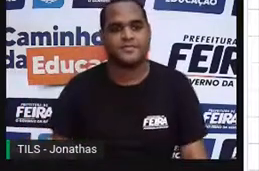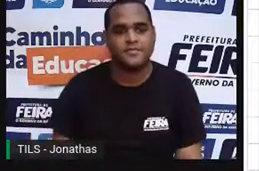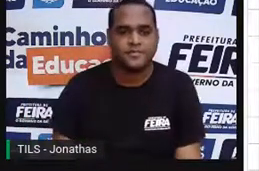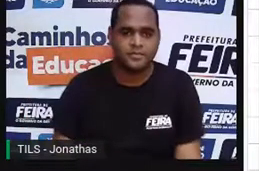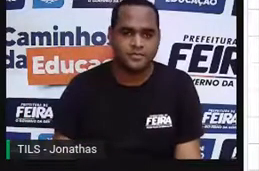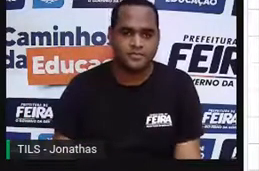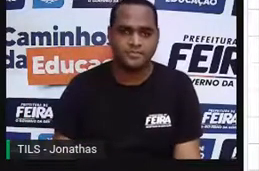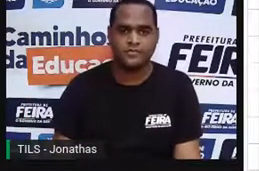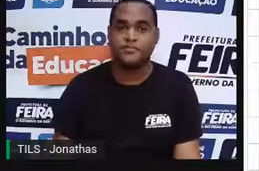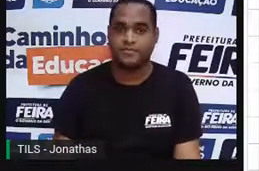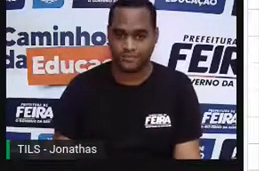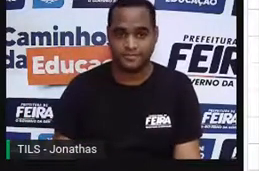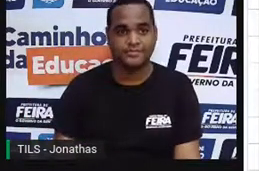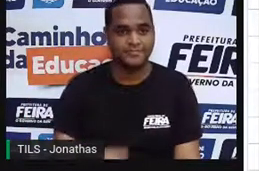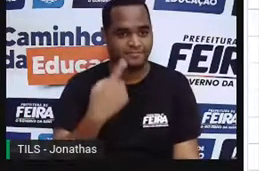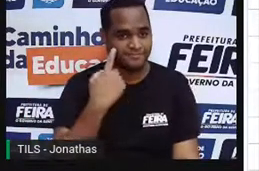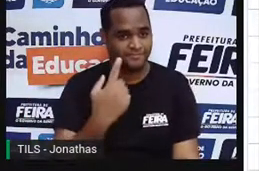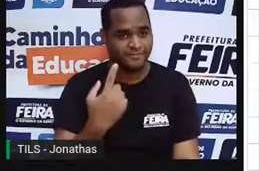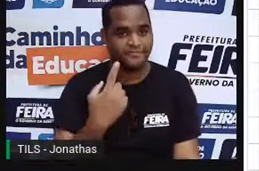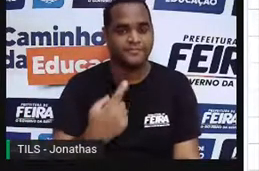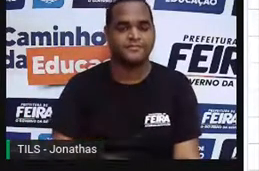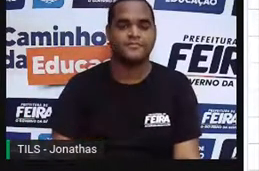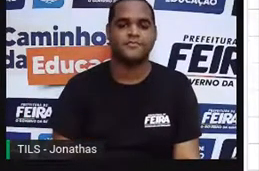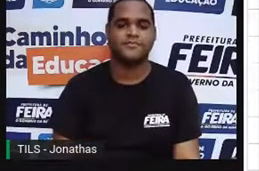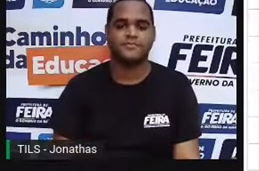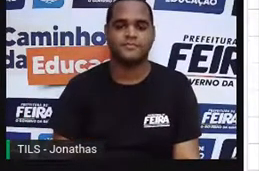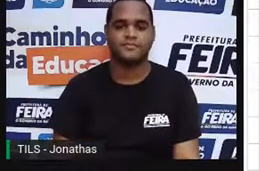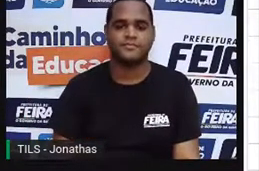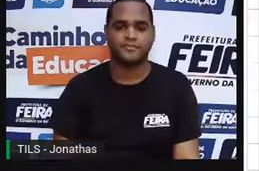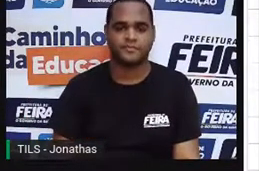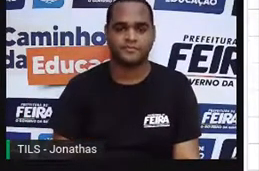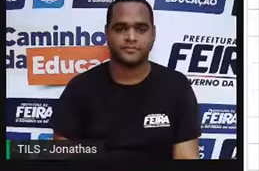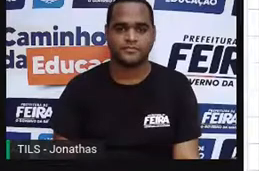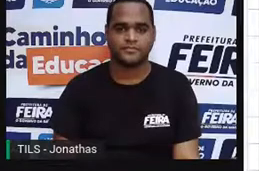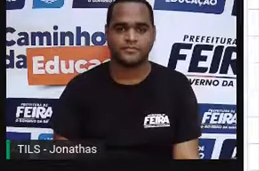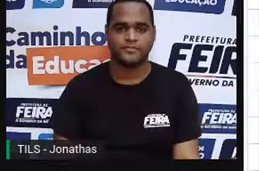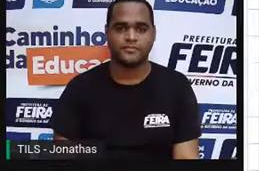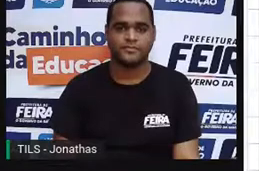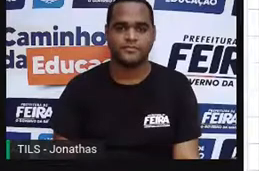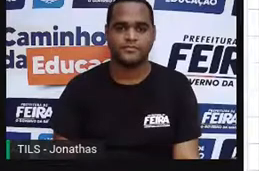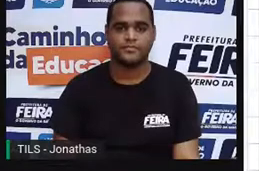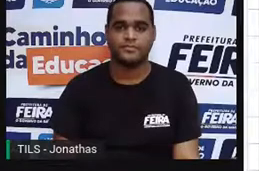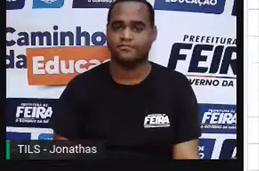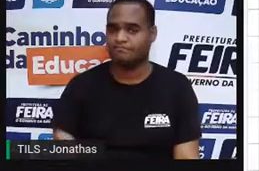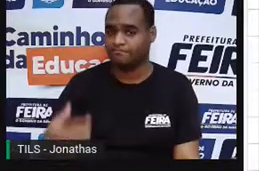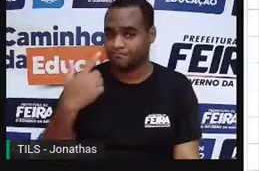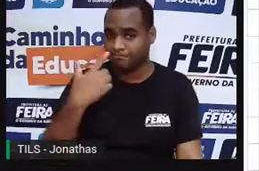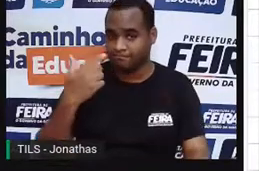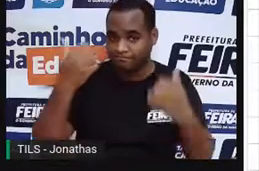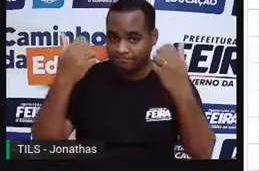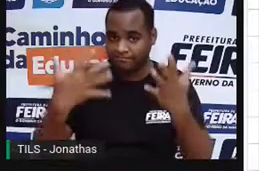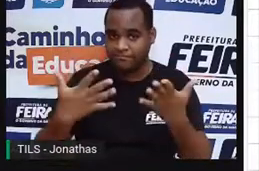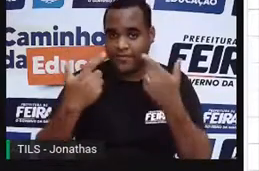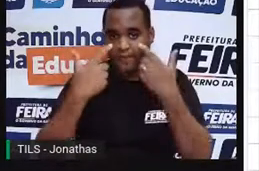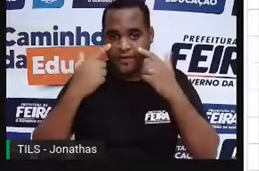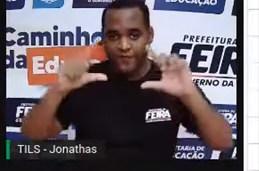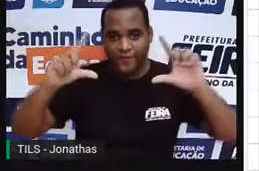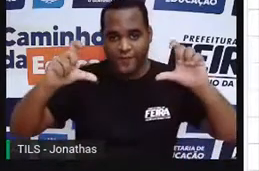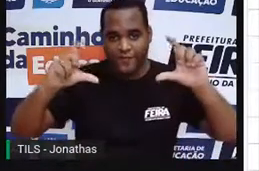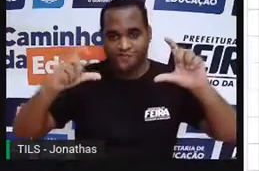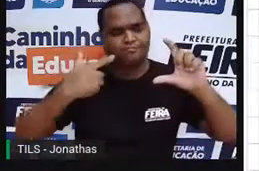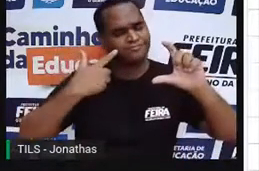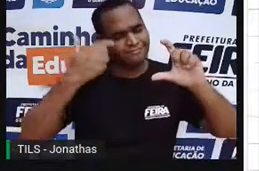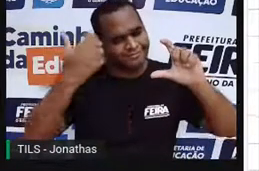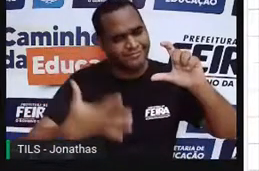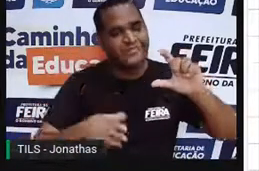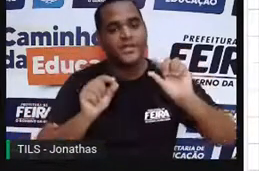quem Acompanha comigo E aí e veja que o retângulo é de